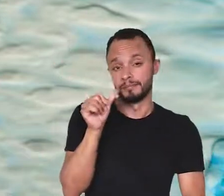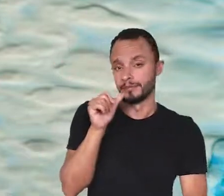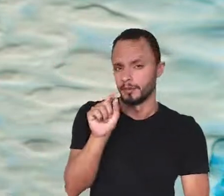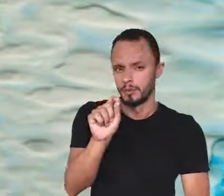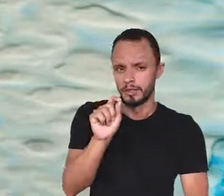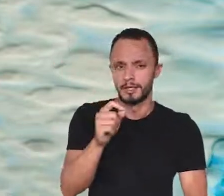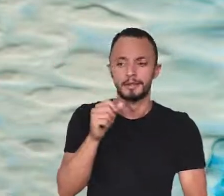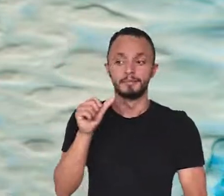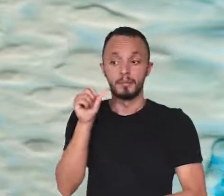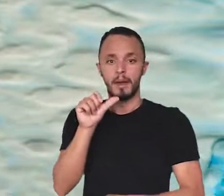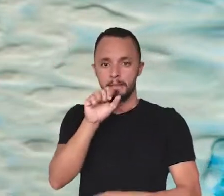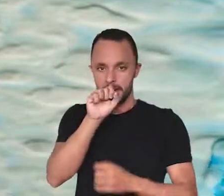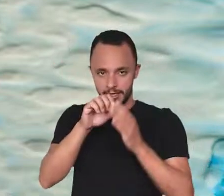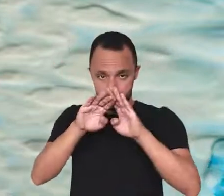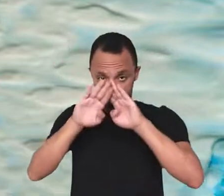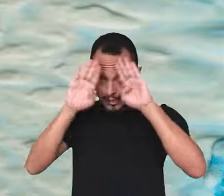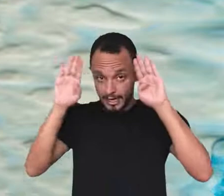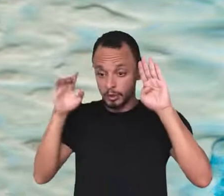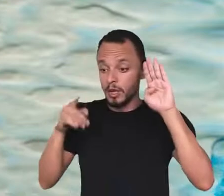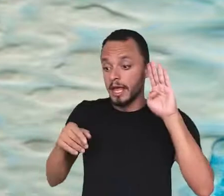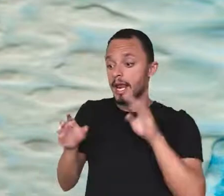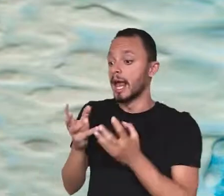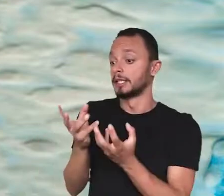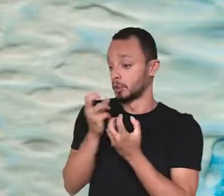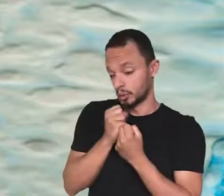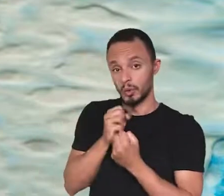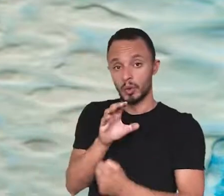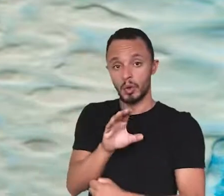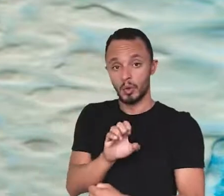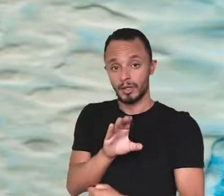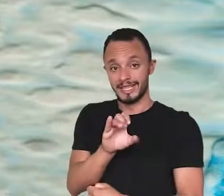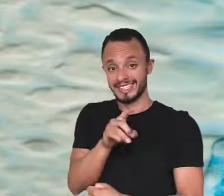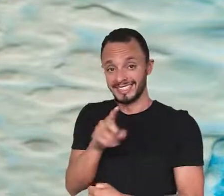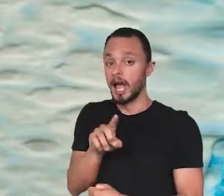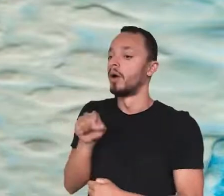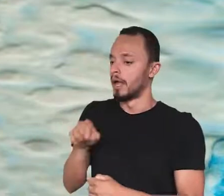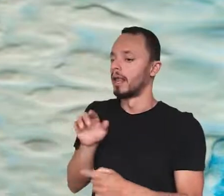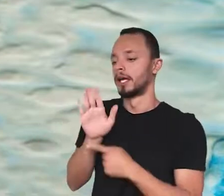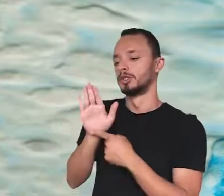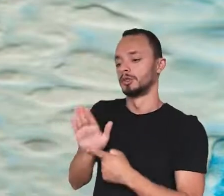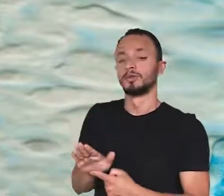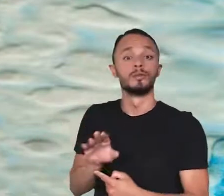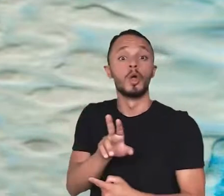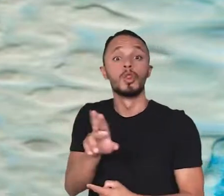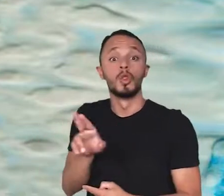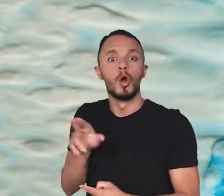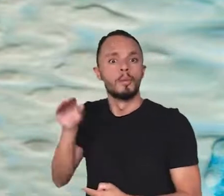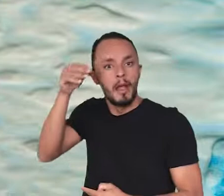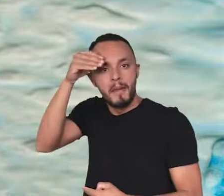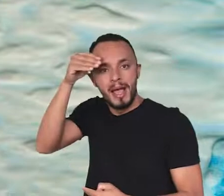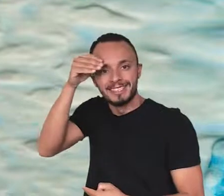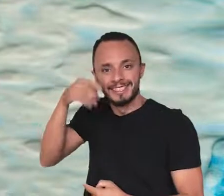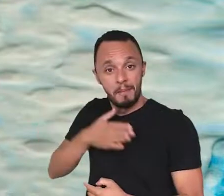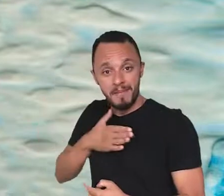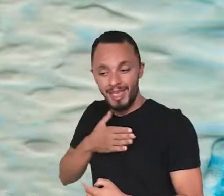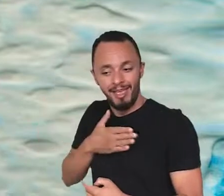mãe de santo que meio que adotou ela, ajudou ela a arrumar o trabalho? Conceição, gente, não é lindo? Sério, o nome da minha madrinha.